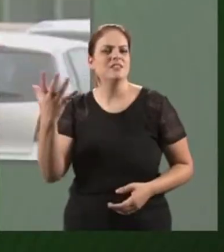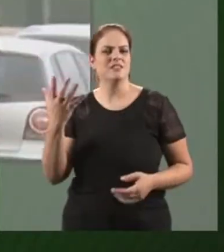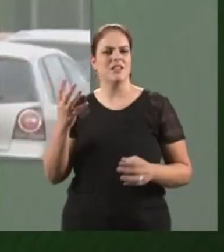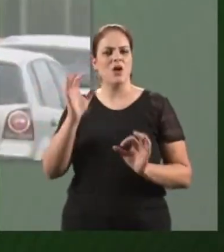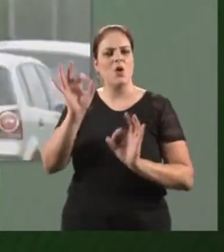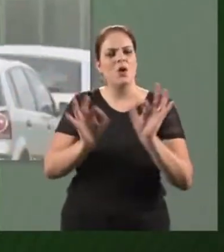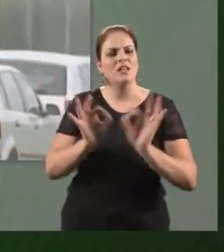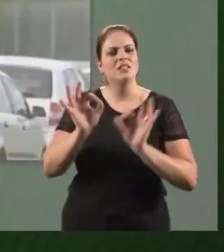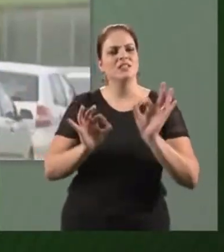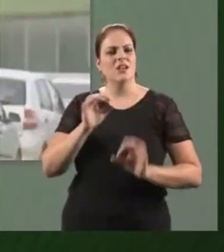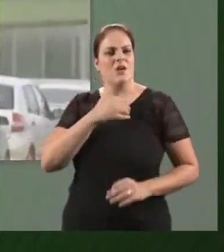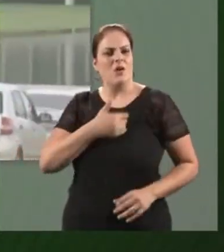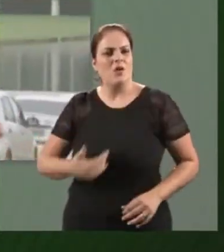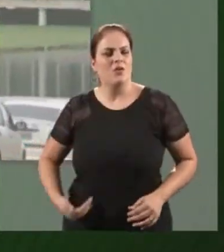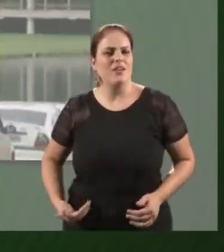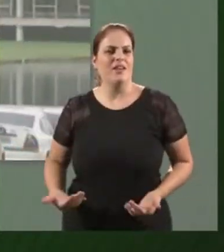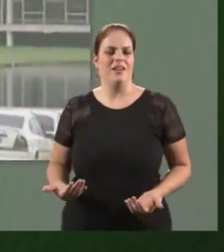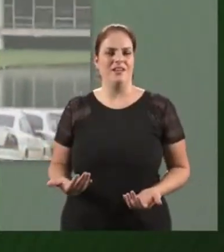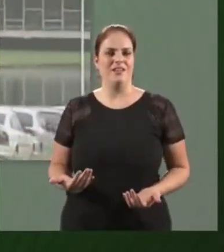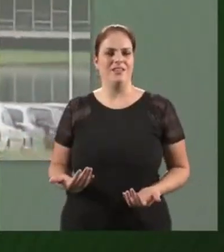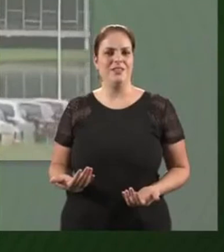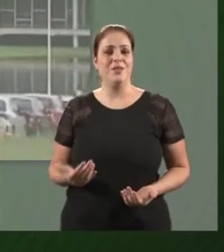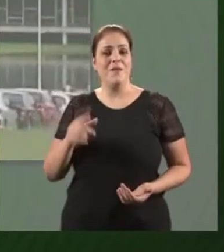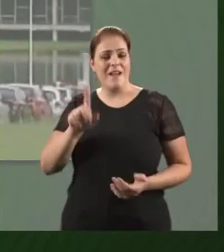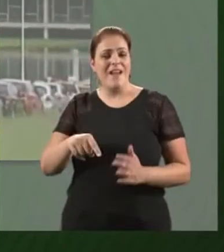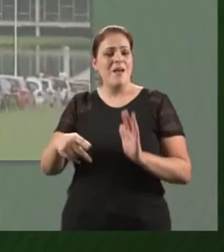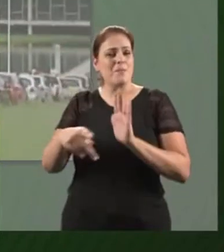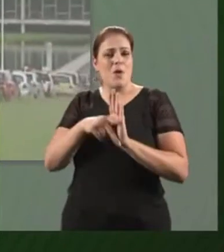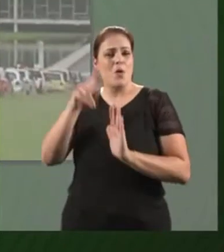organiza politicamente, é que vai definir a